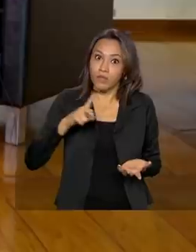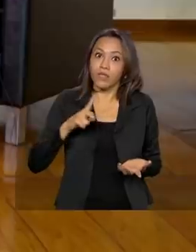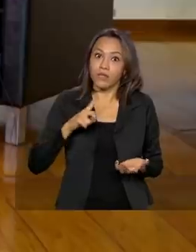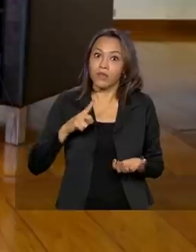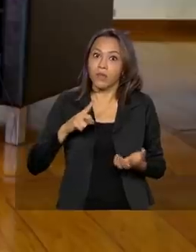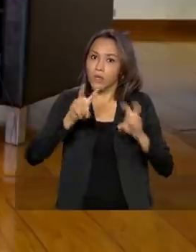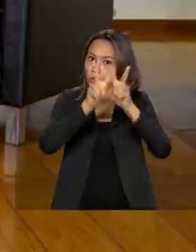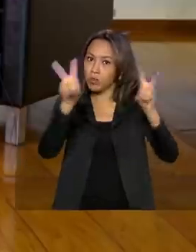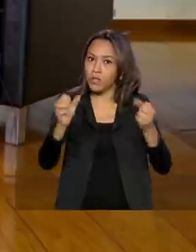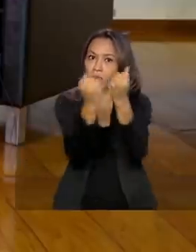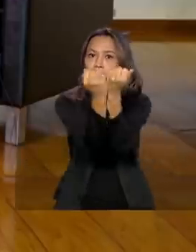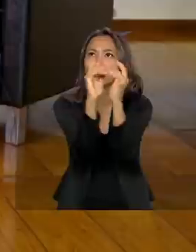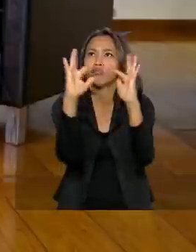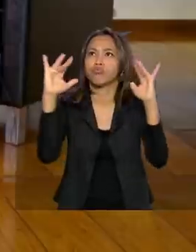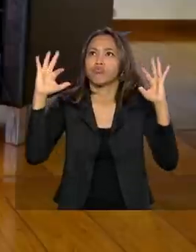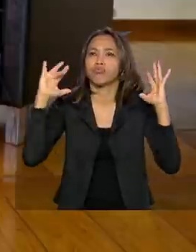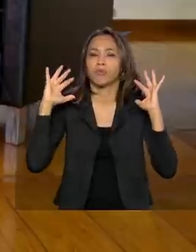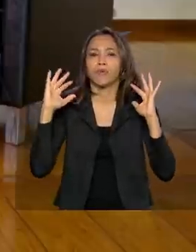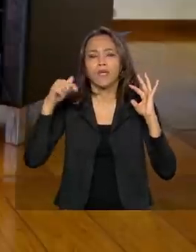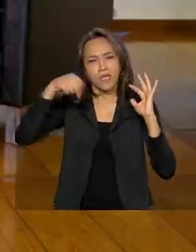e